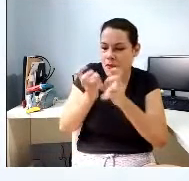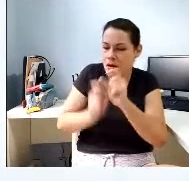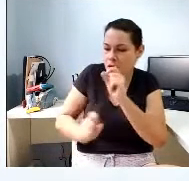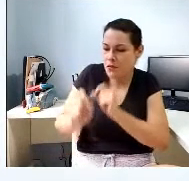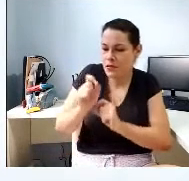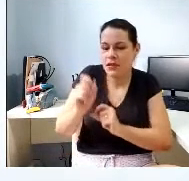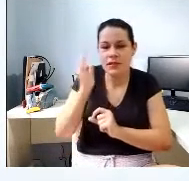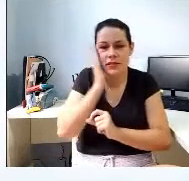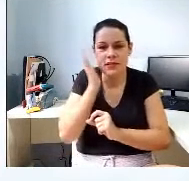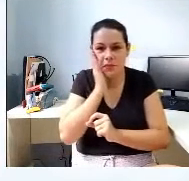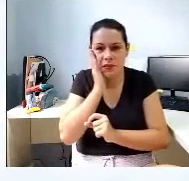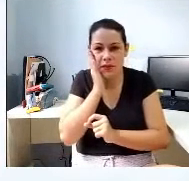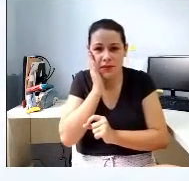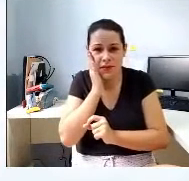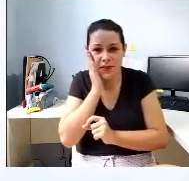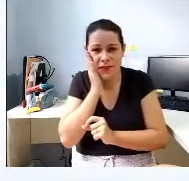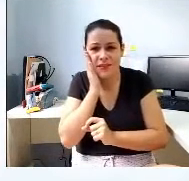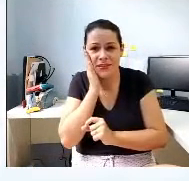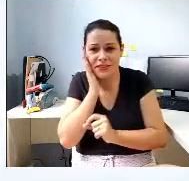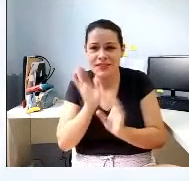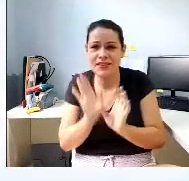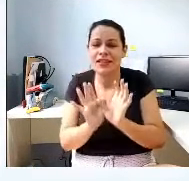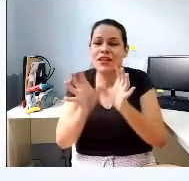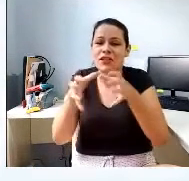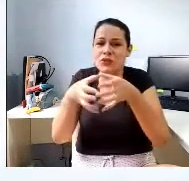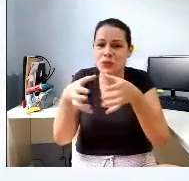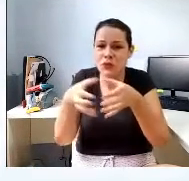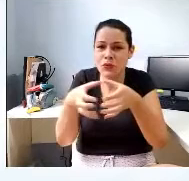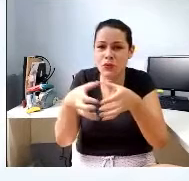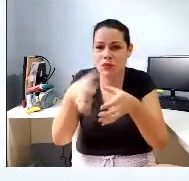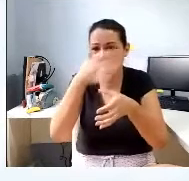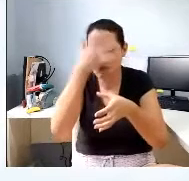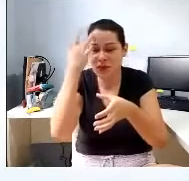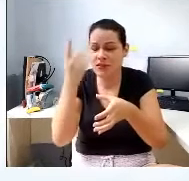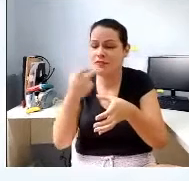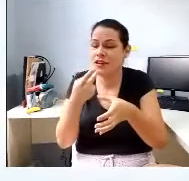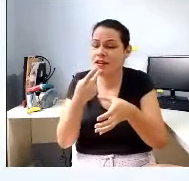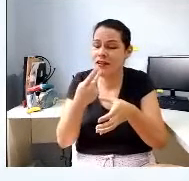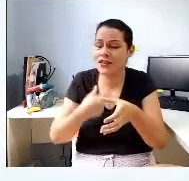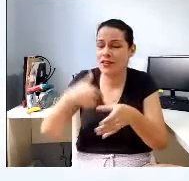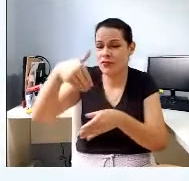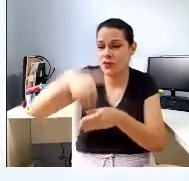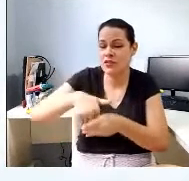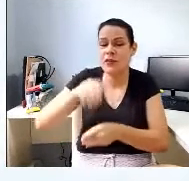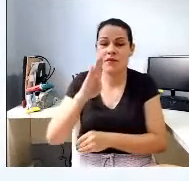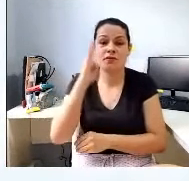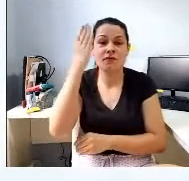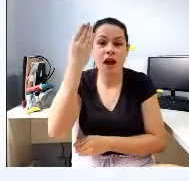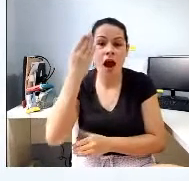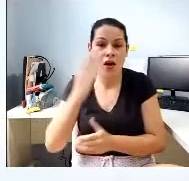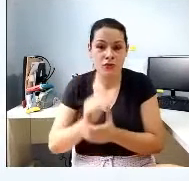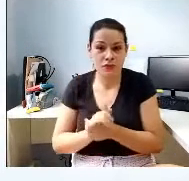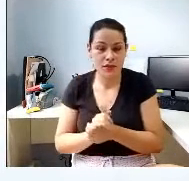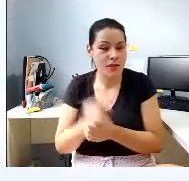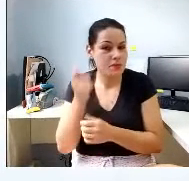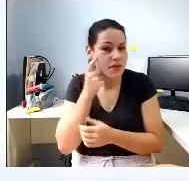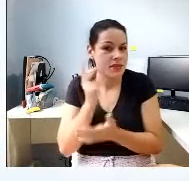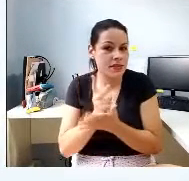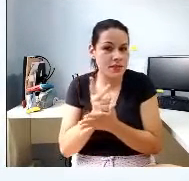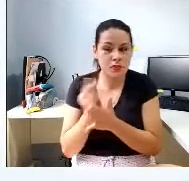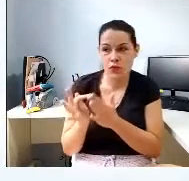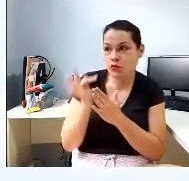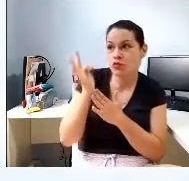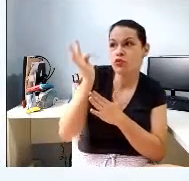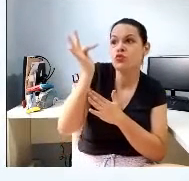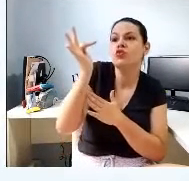corrente terraplanista de fraude eleitoral, ou seja, joga no ponto futuro